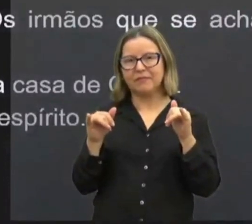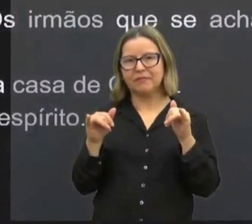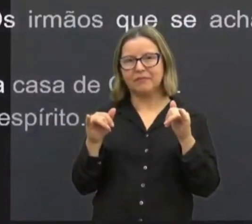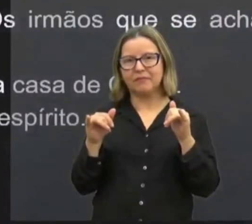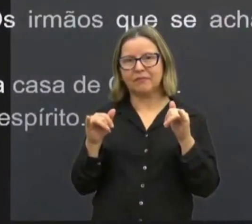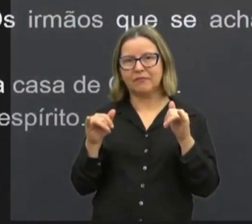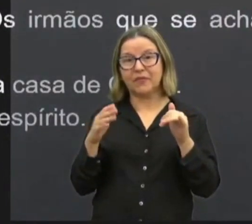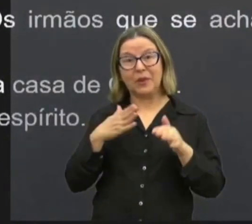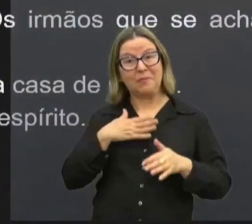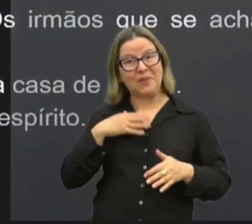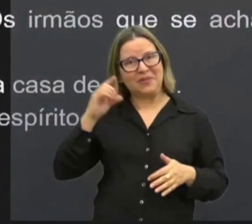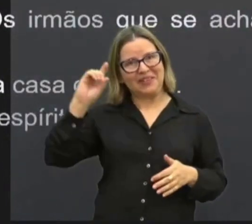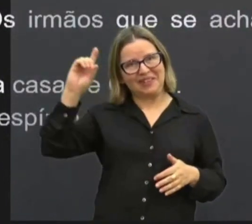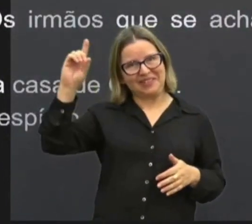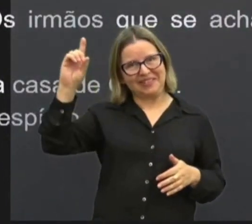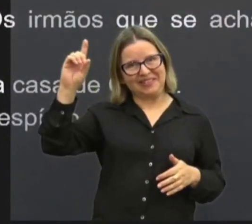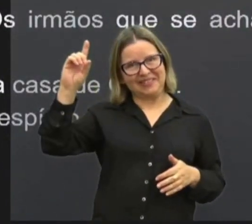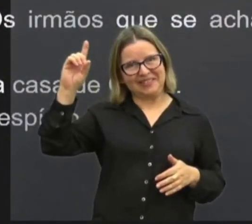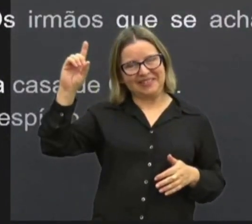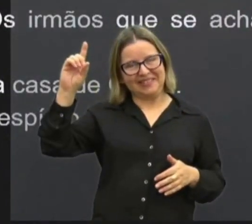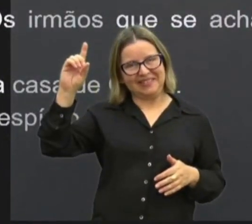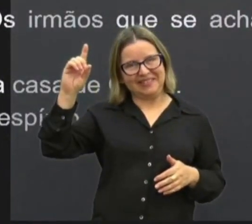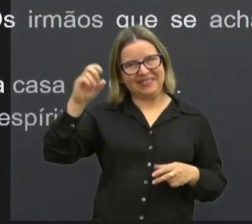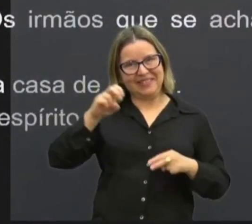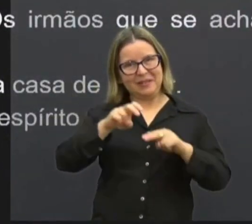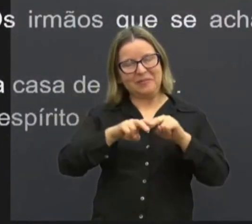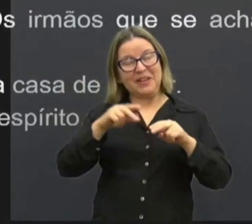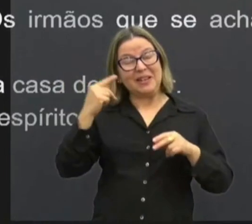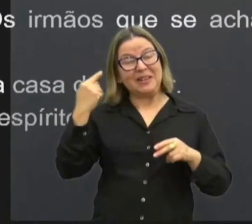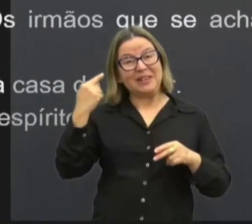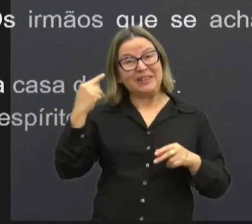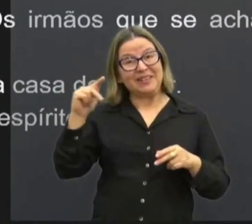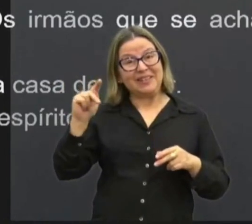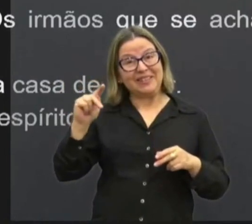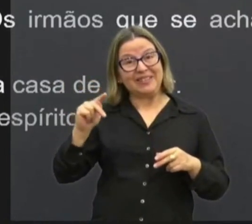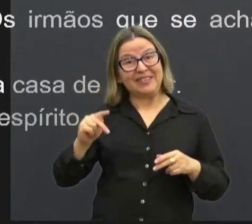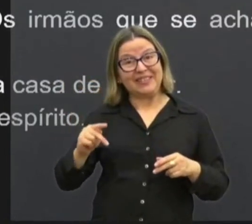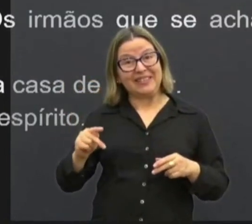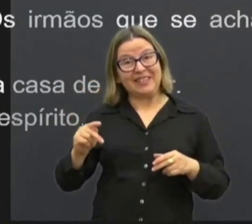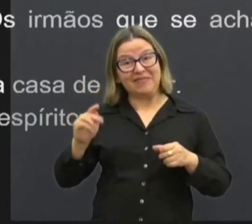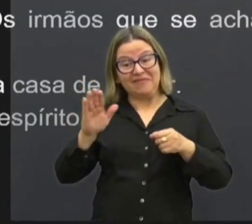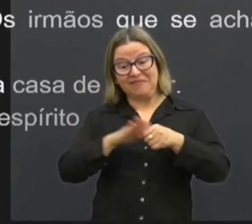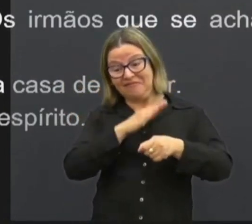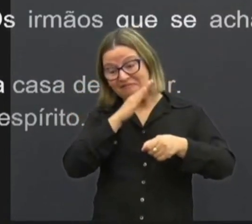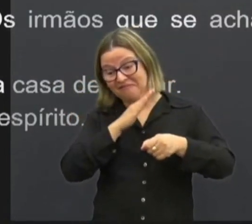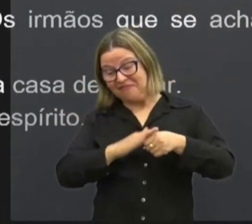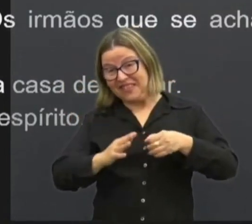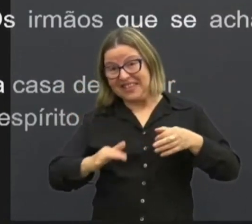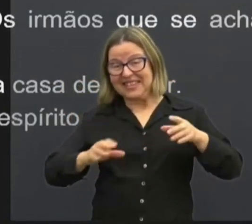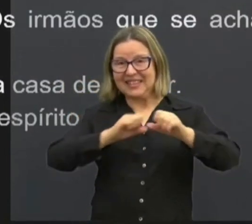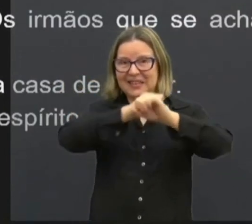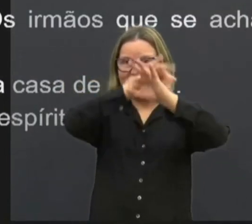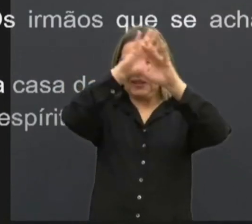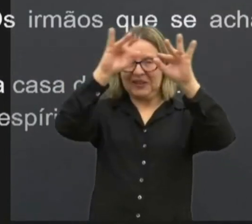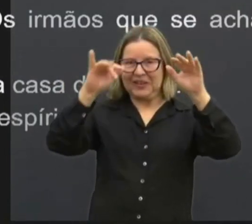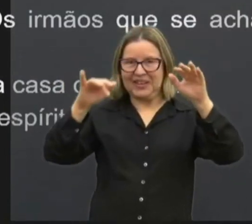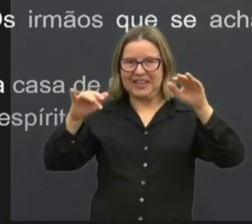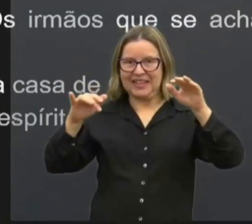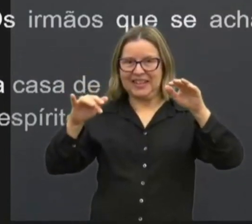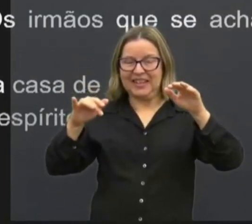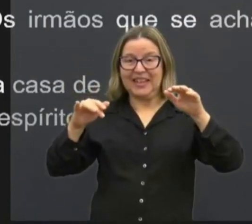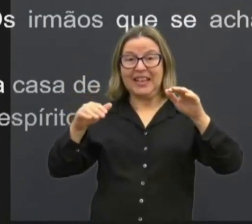E o meu Deus, segundo a sua riqueza em glória, há de suprir em